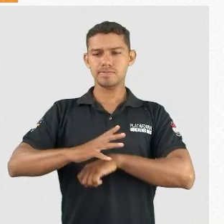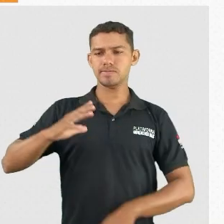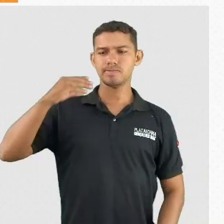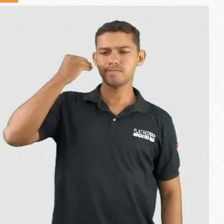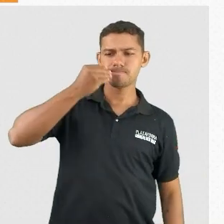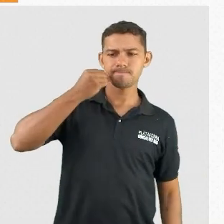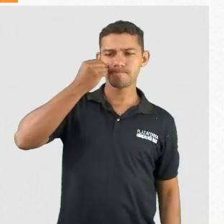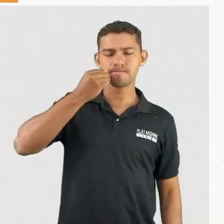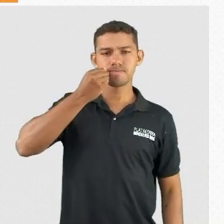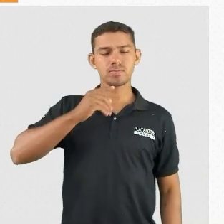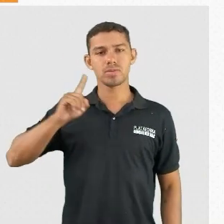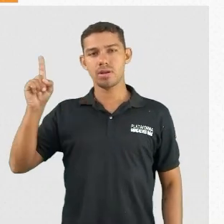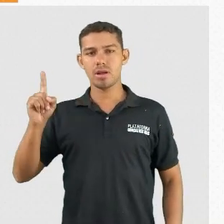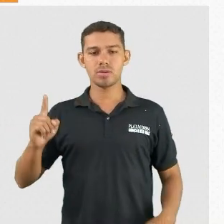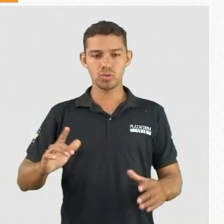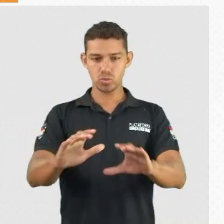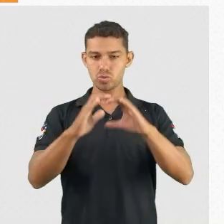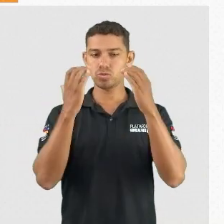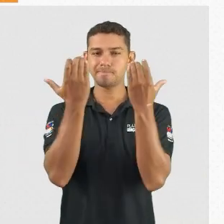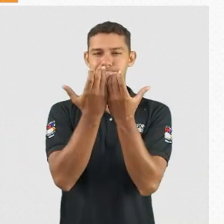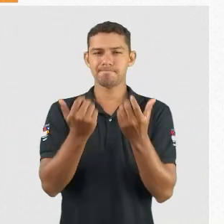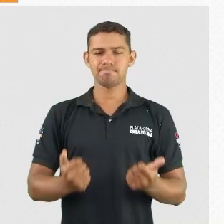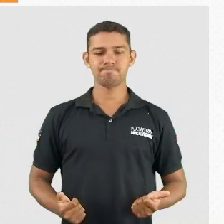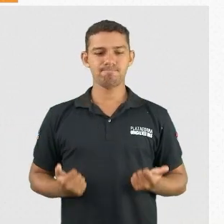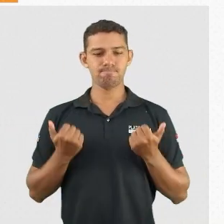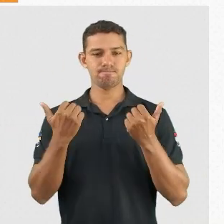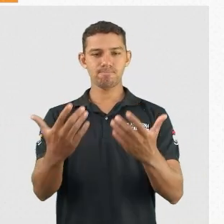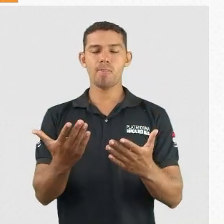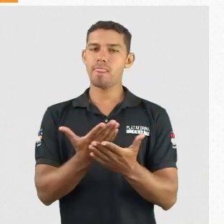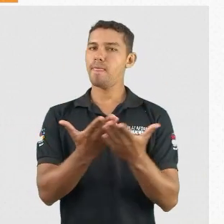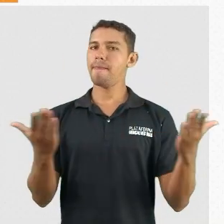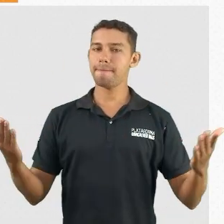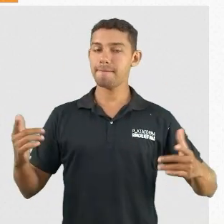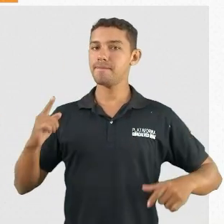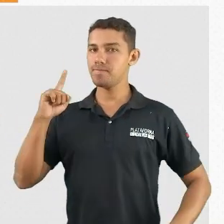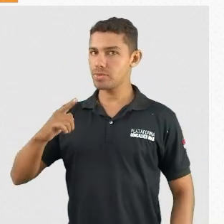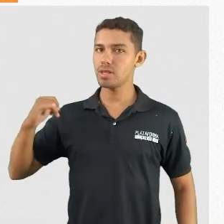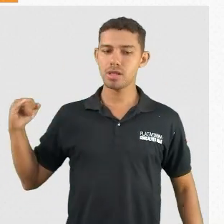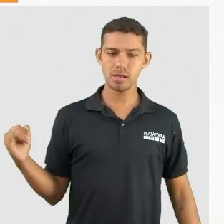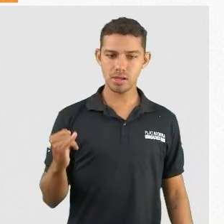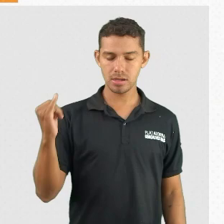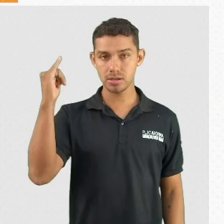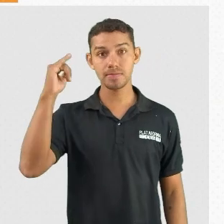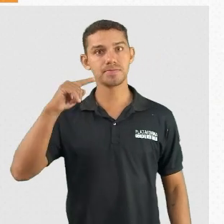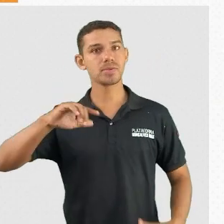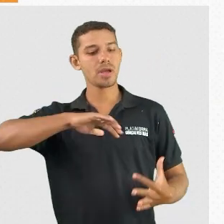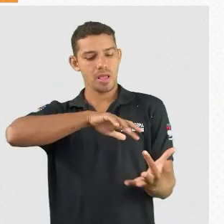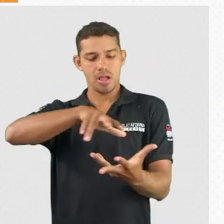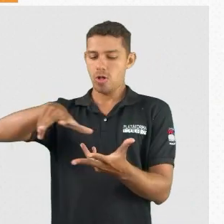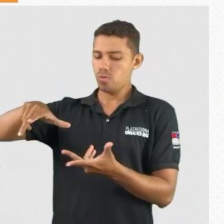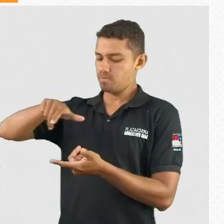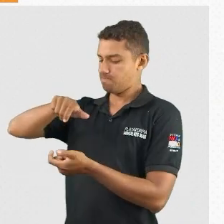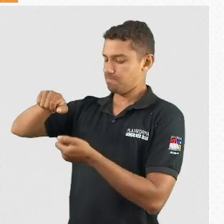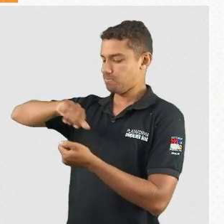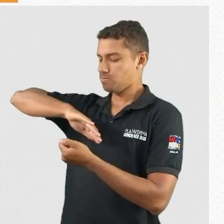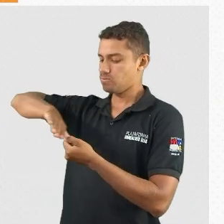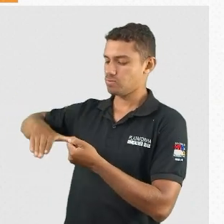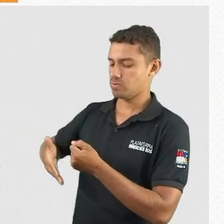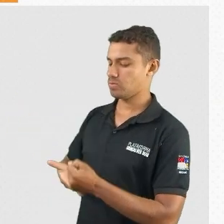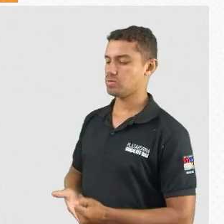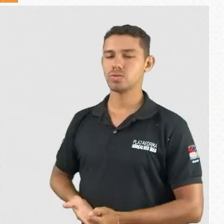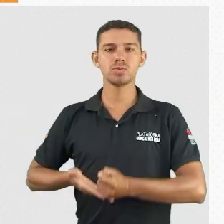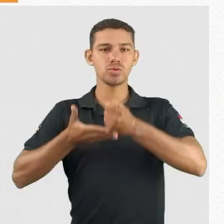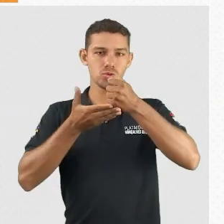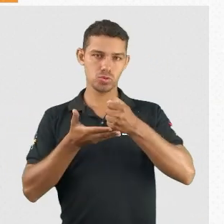sua comunidade você destacaria como sendo essenciais para um mundo mais